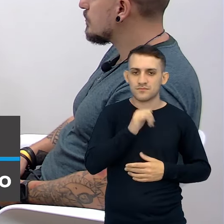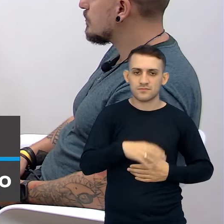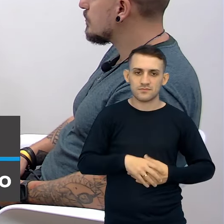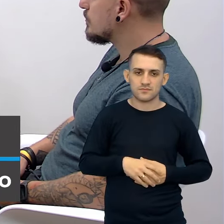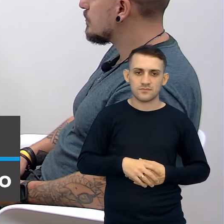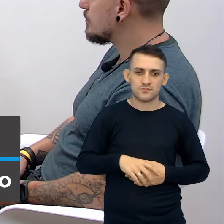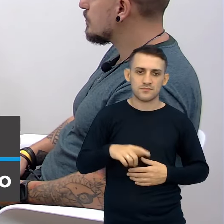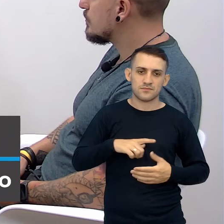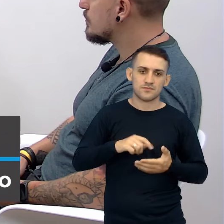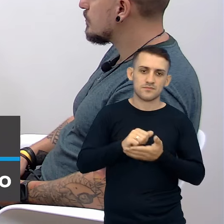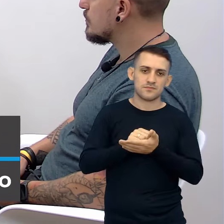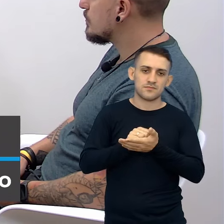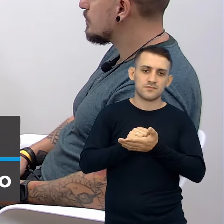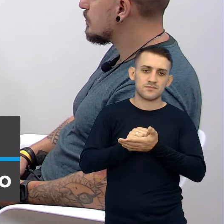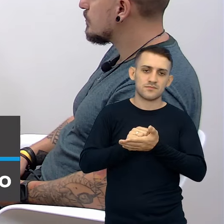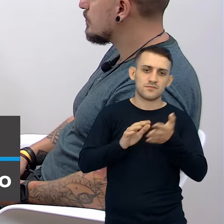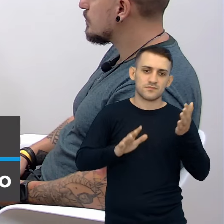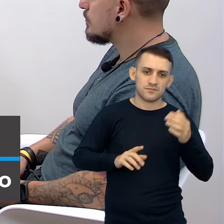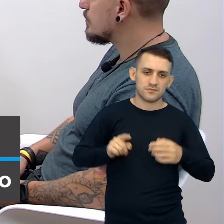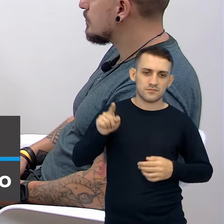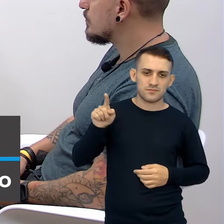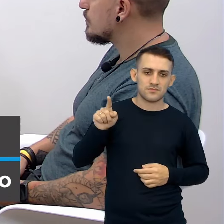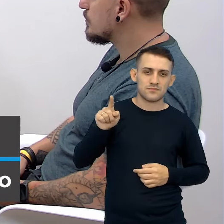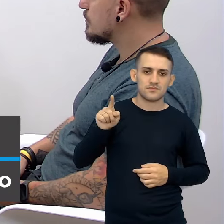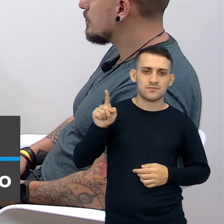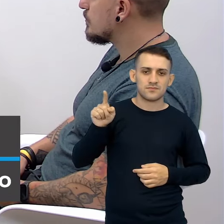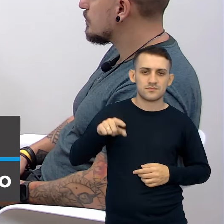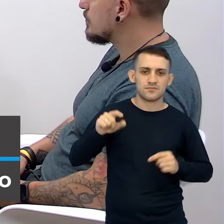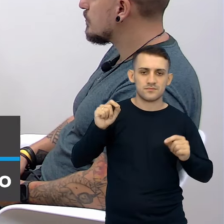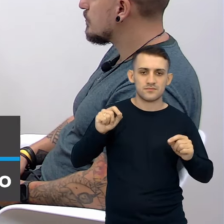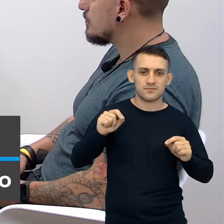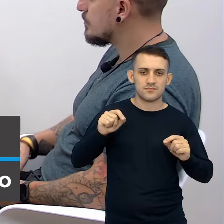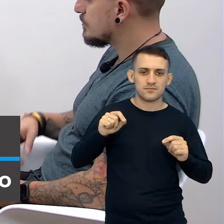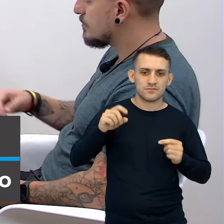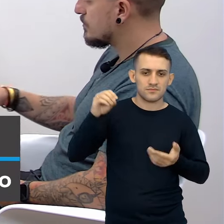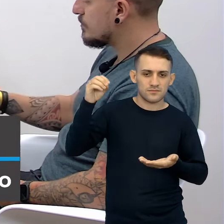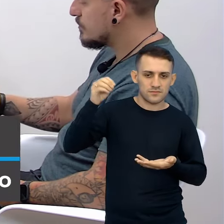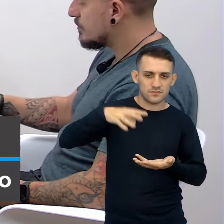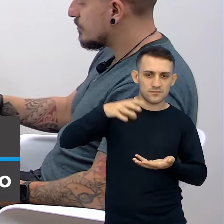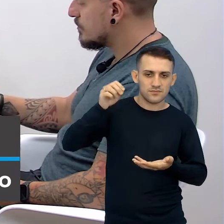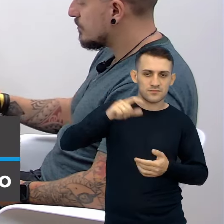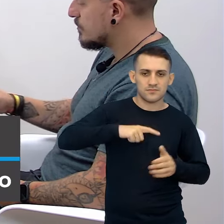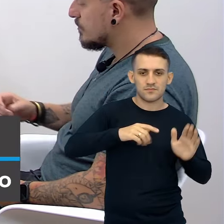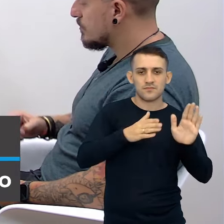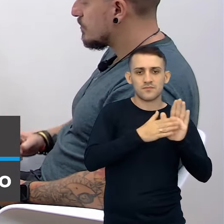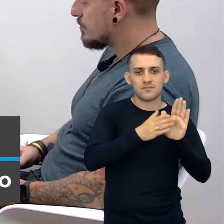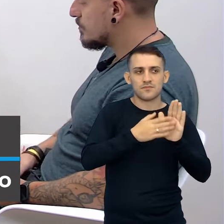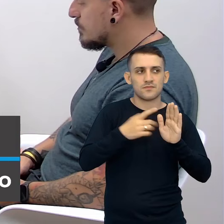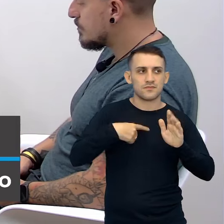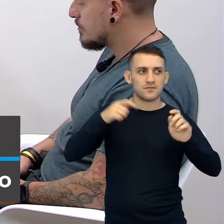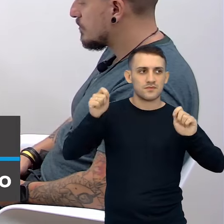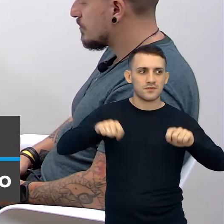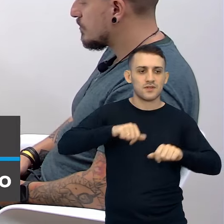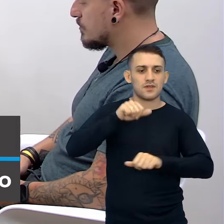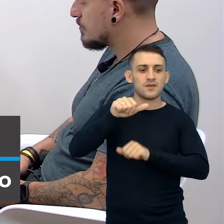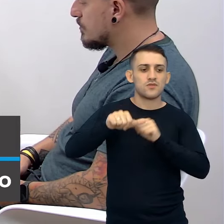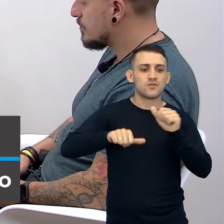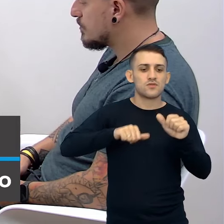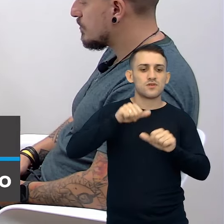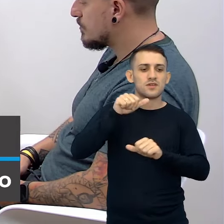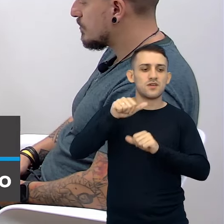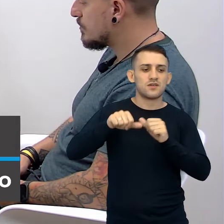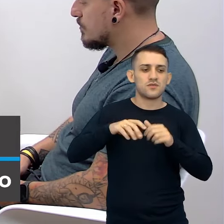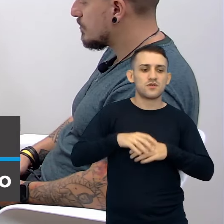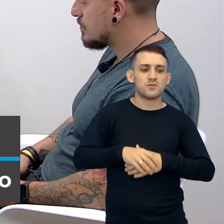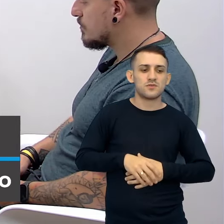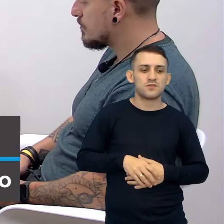uma atividade que lá, como é um impresso, né, ela está proposta de um jeito, eu posso tirar aquilo do papel e fazer com a turma toda, em